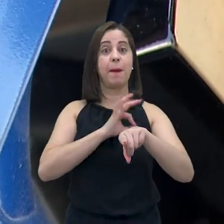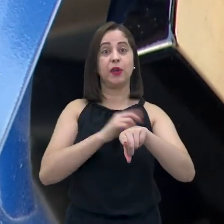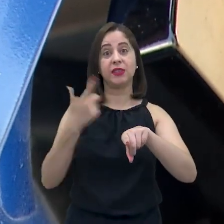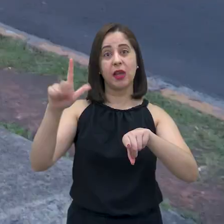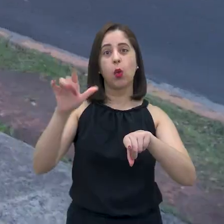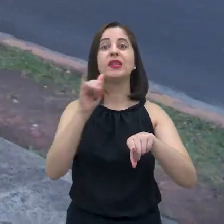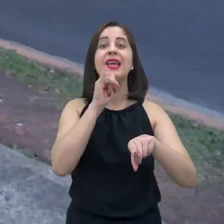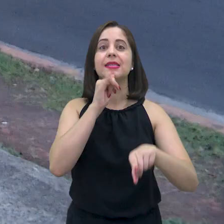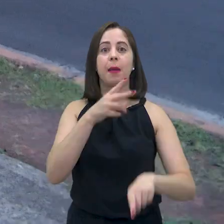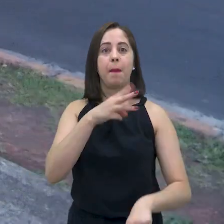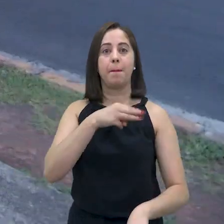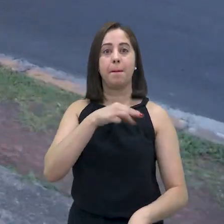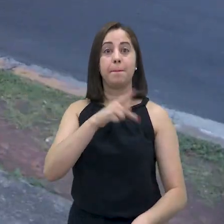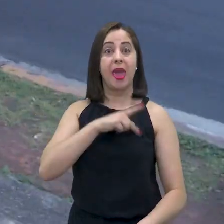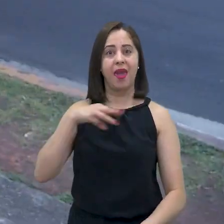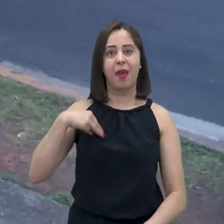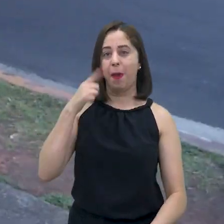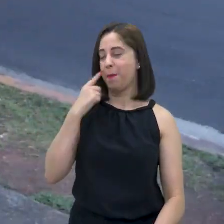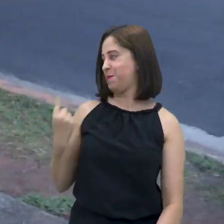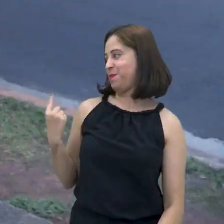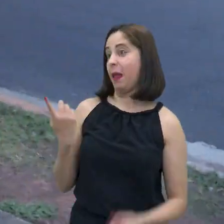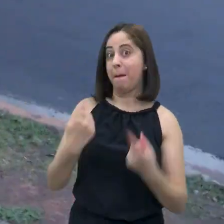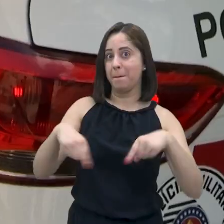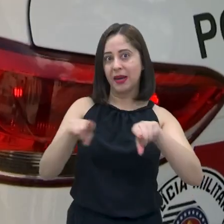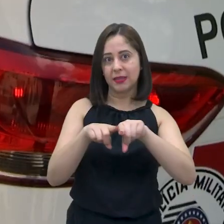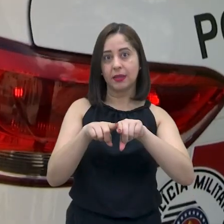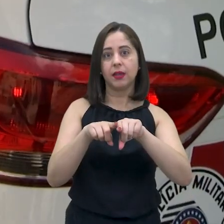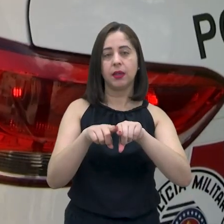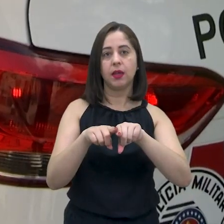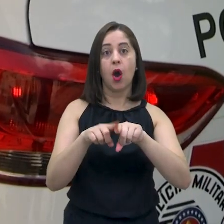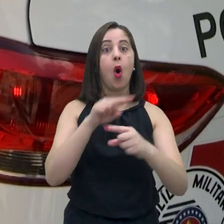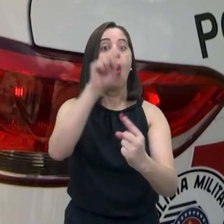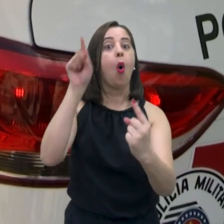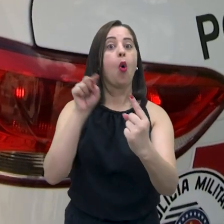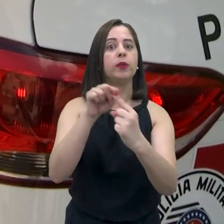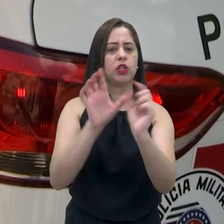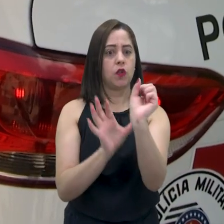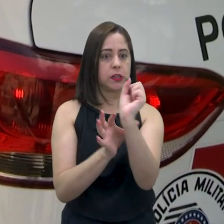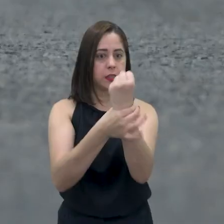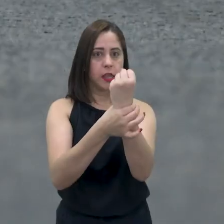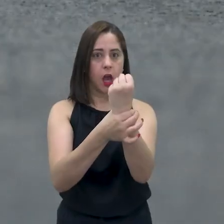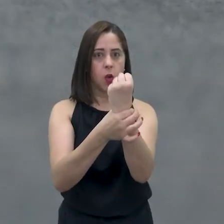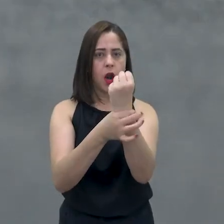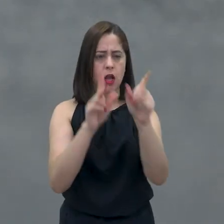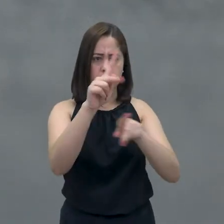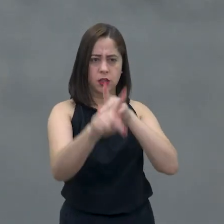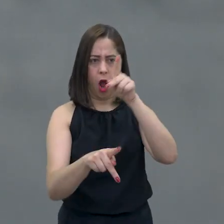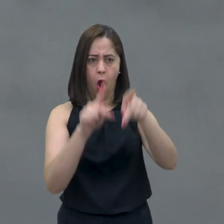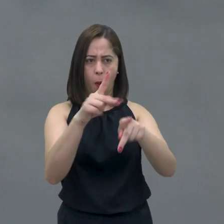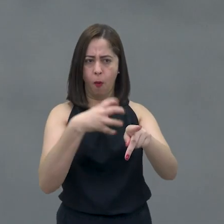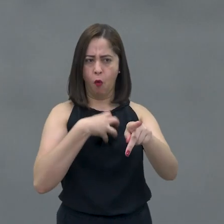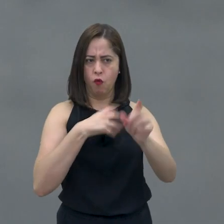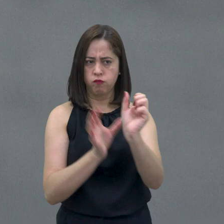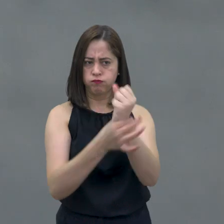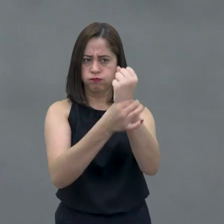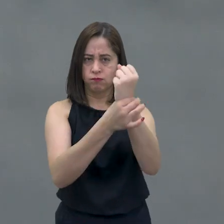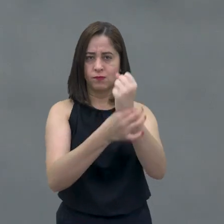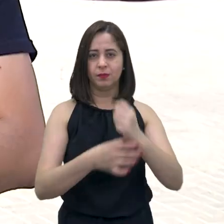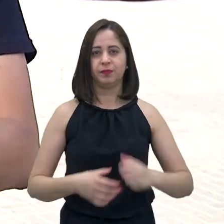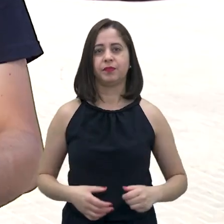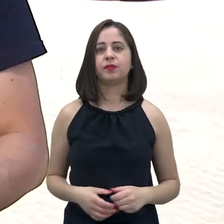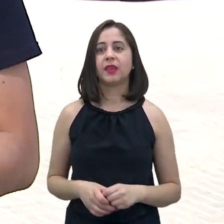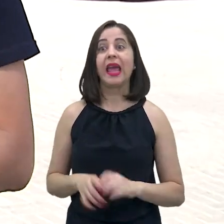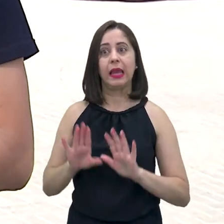de segurança, como a Polícia Militar, por exemplo. Tudo para garantir segurança à população de São José dos